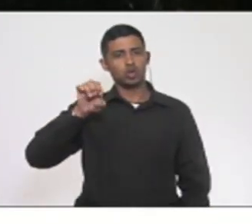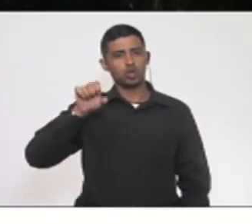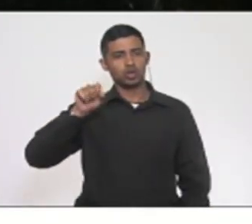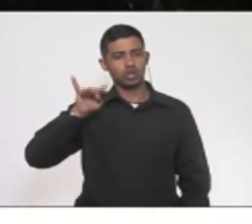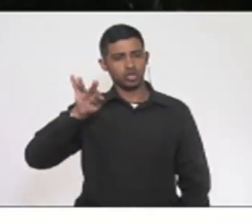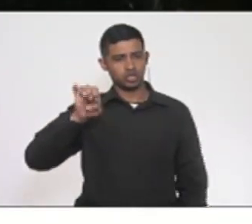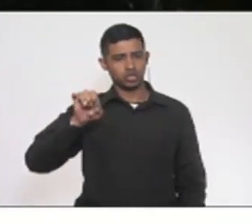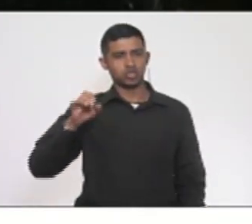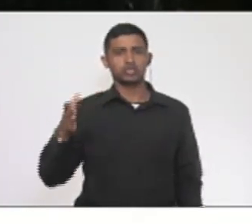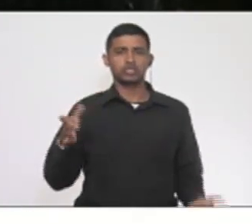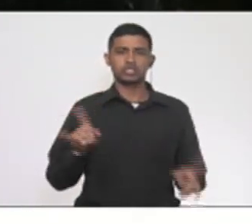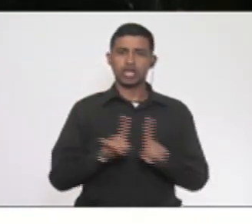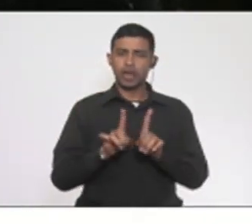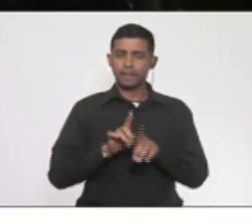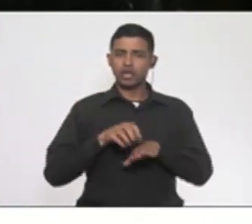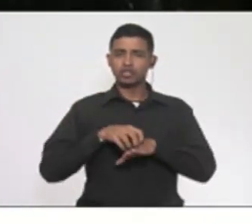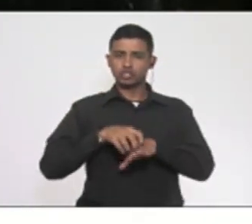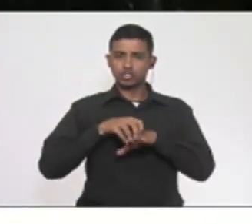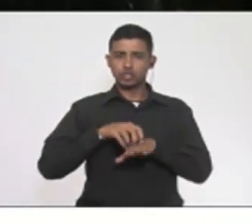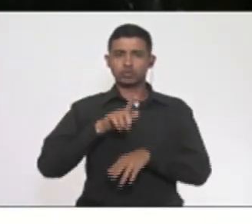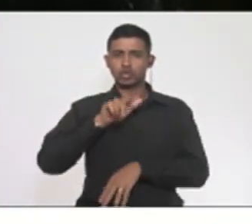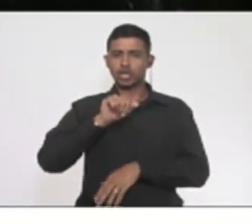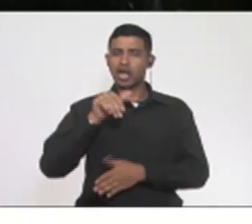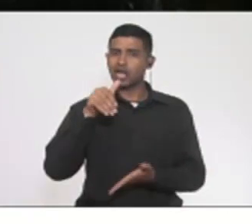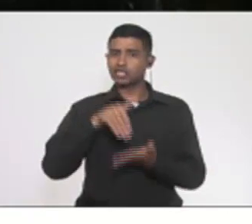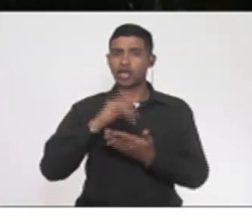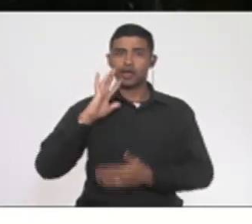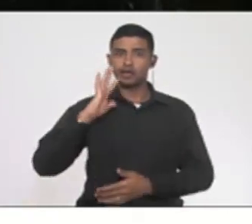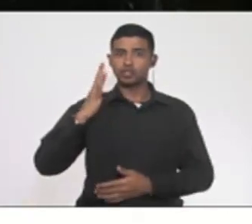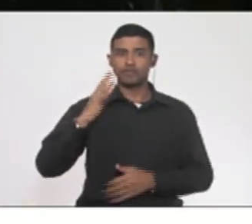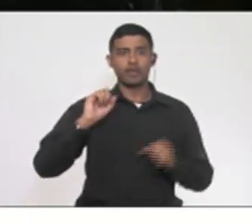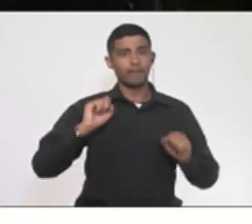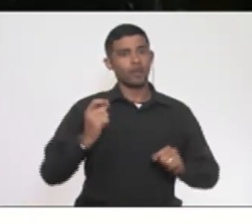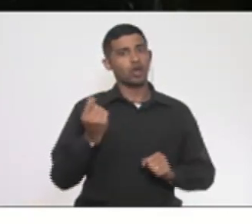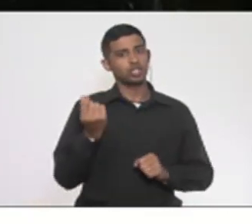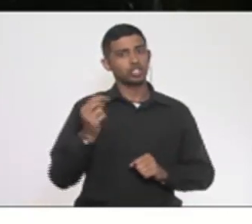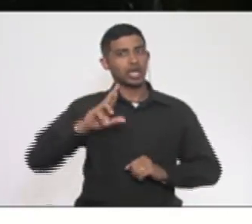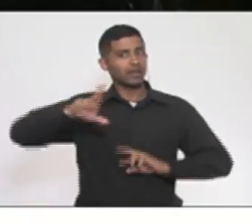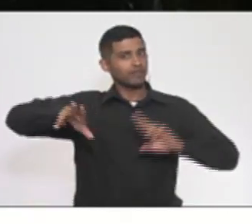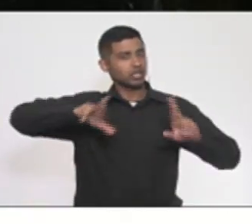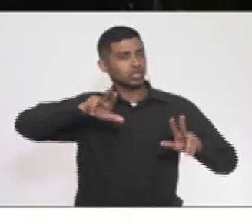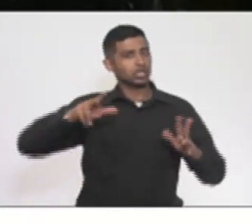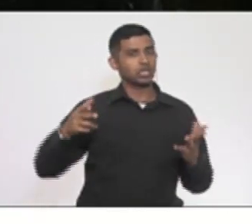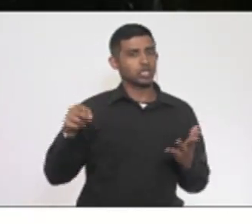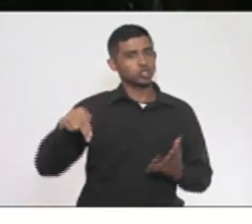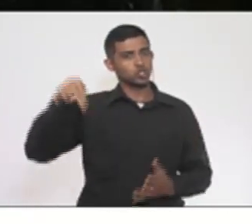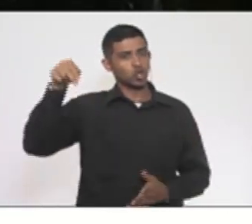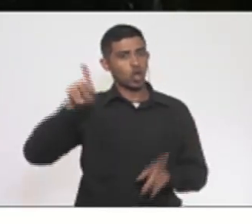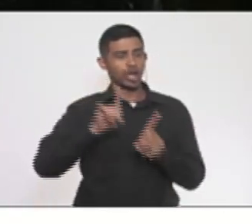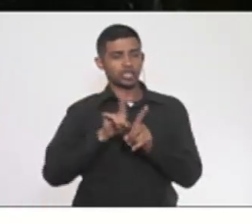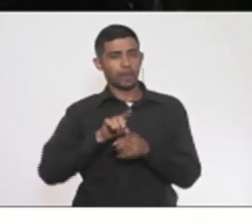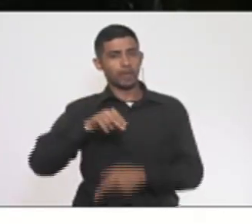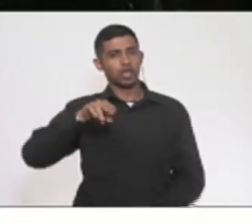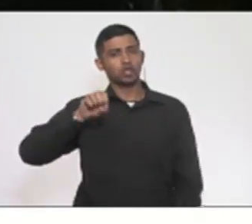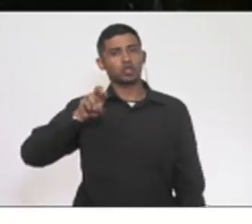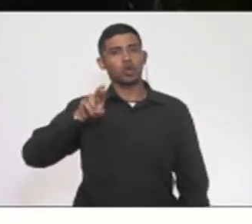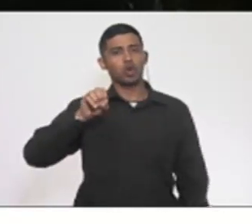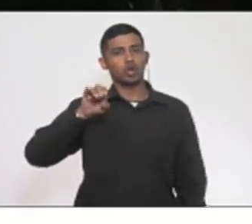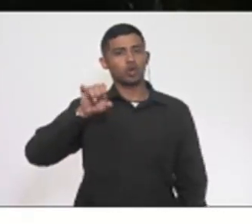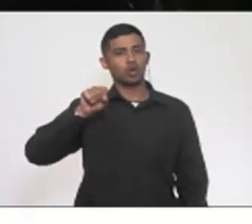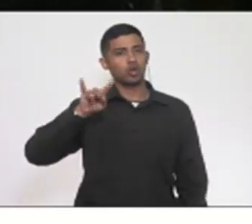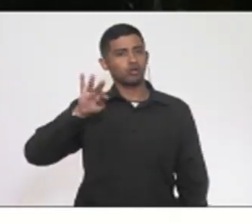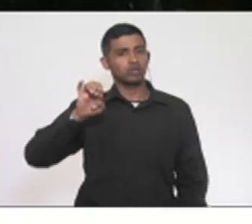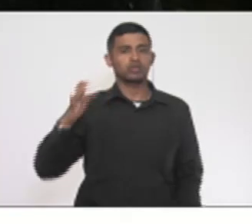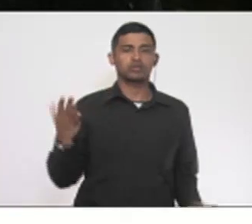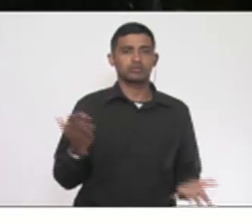do transporte do gás seja resolvida. Então, pode ter uma tarifa diferenciada já para o norte e para o noroeste. Isso é possível, já